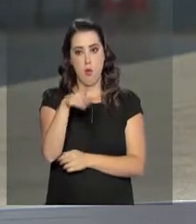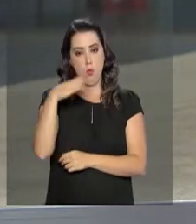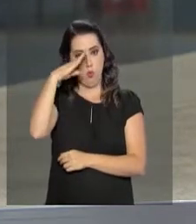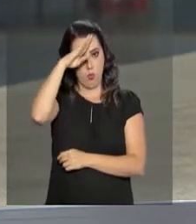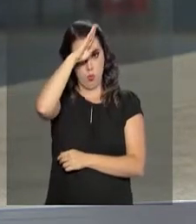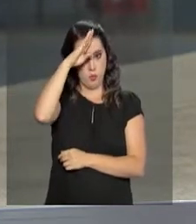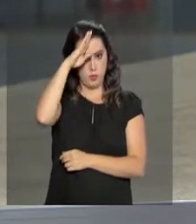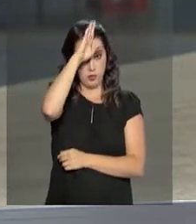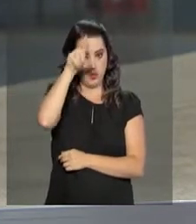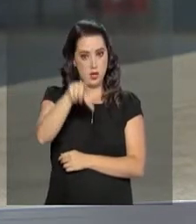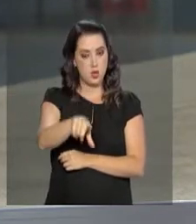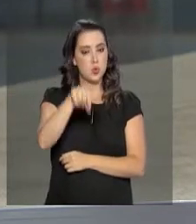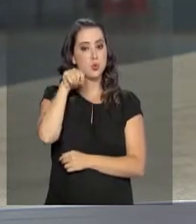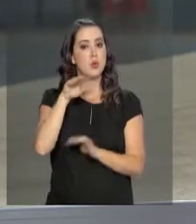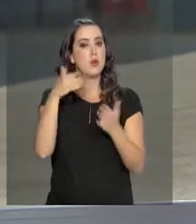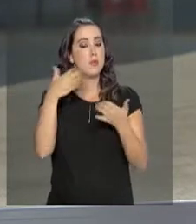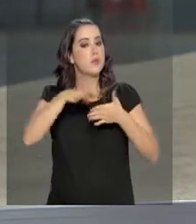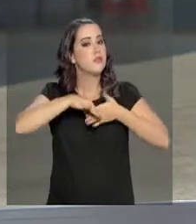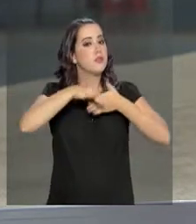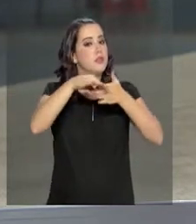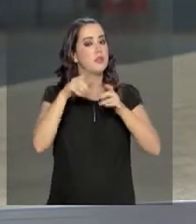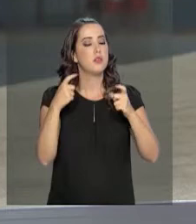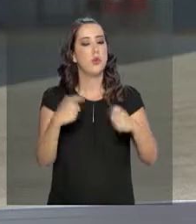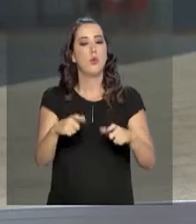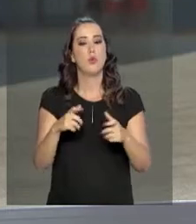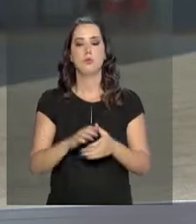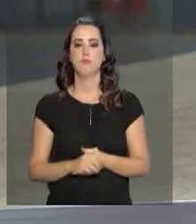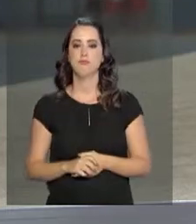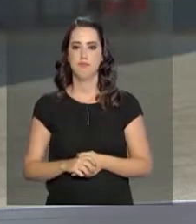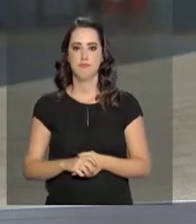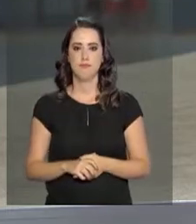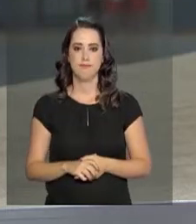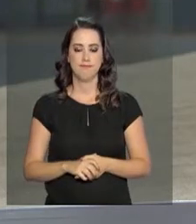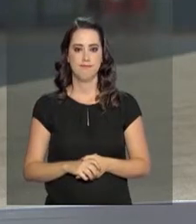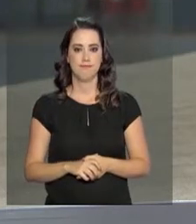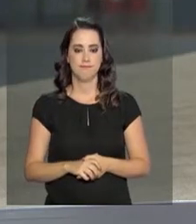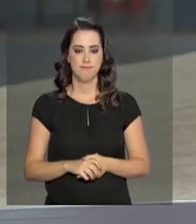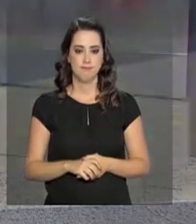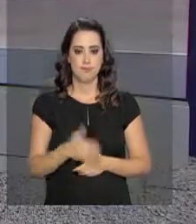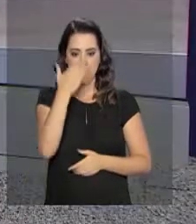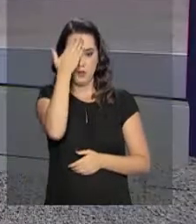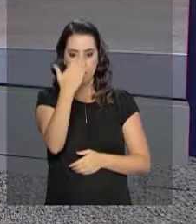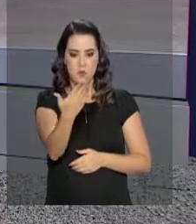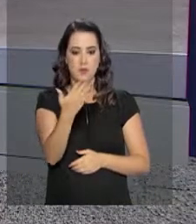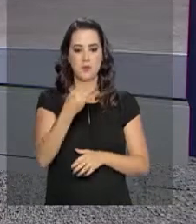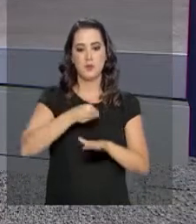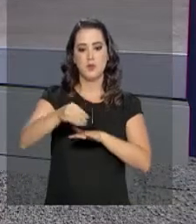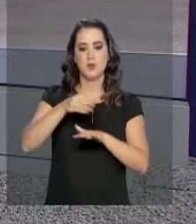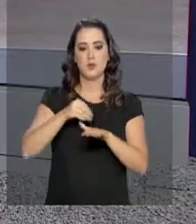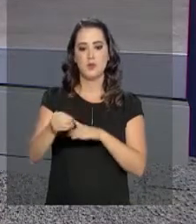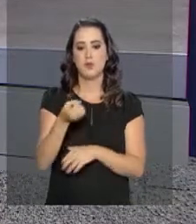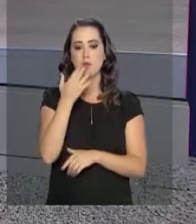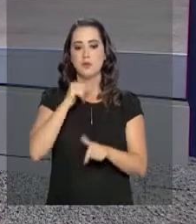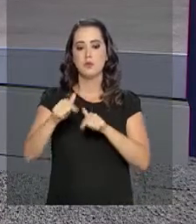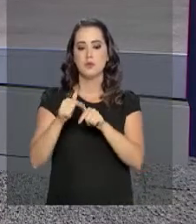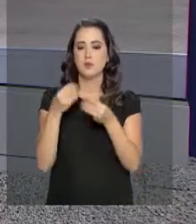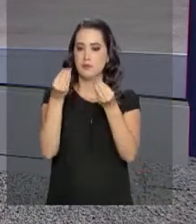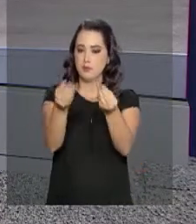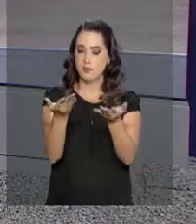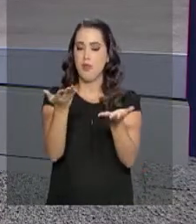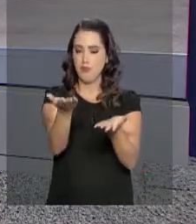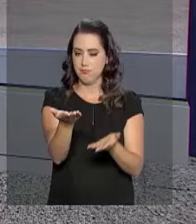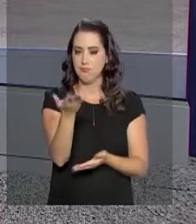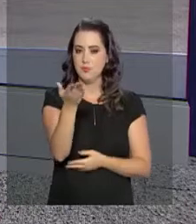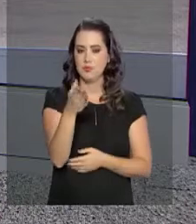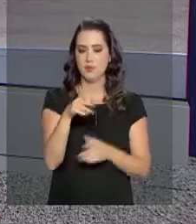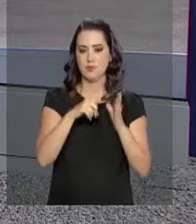coordenador desse gabinete alessandro volta com você a danielle pelas informações um bom trabalho pra você aí no